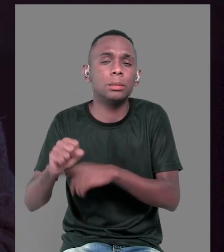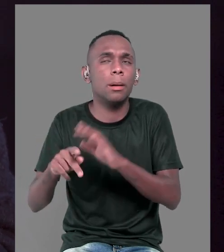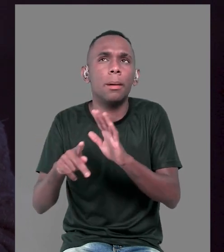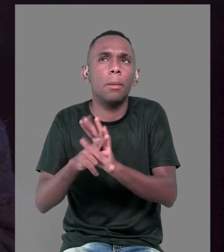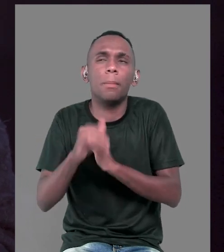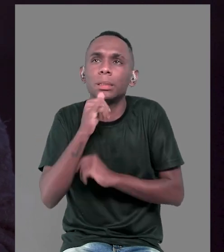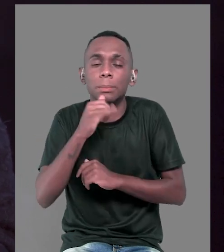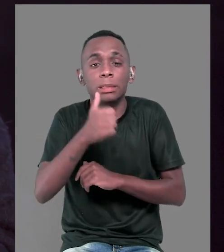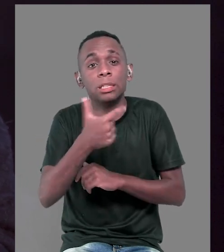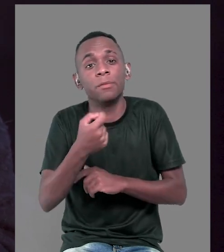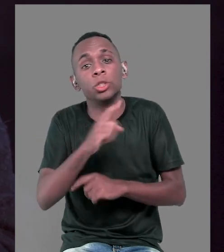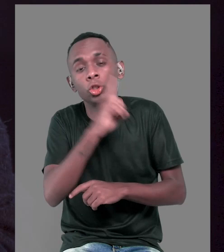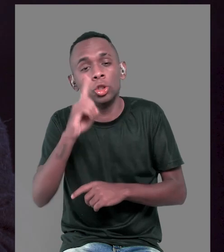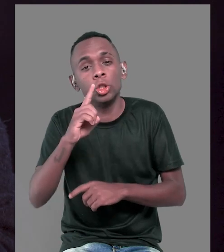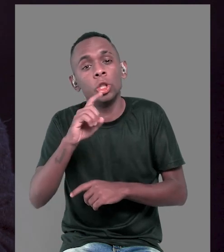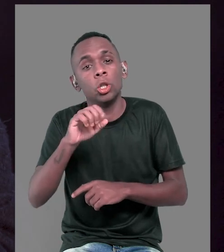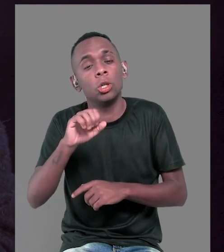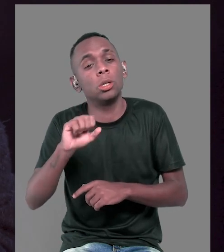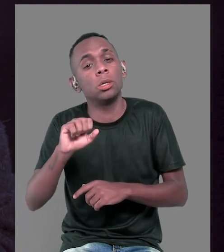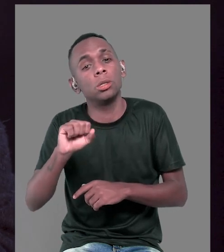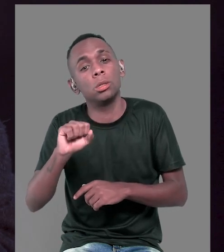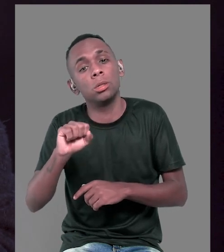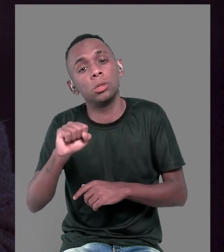Uma festa de poucos meses, com